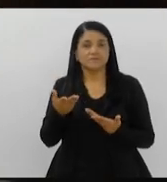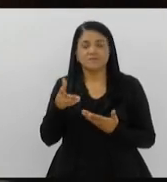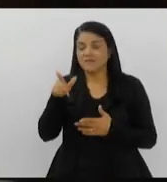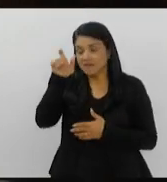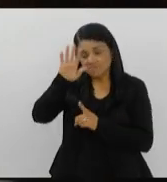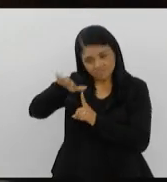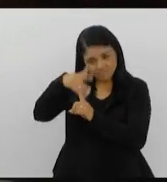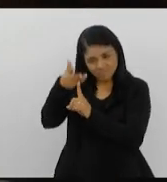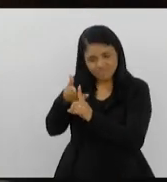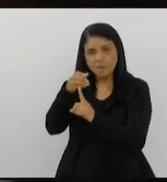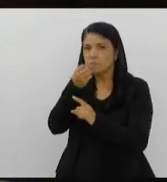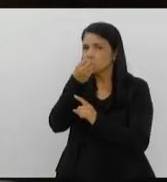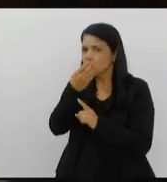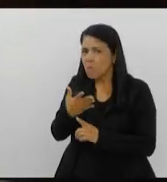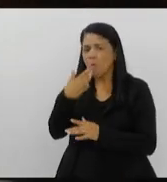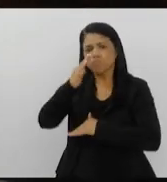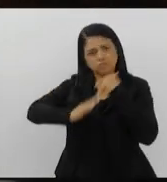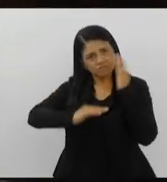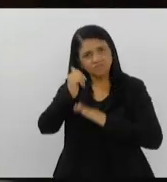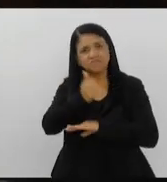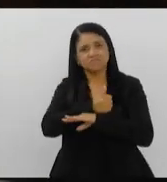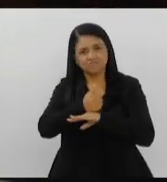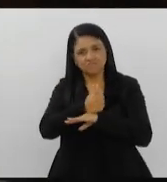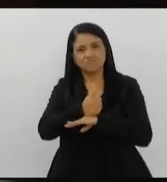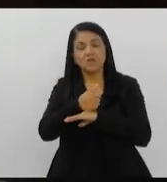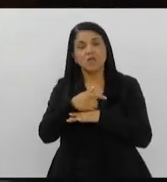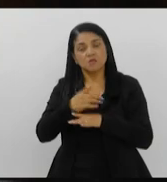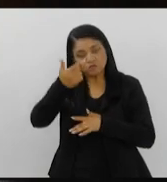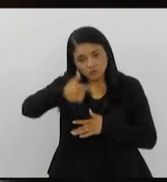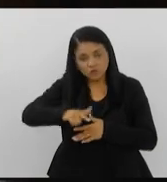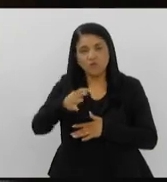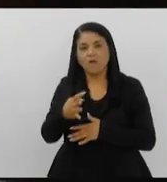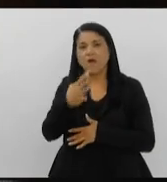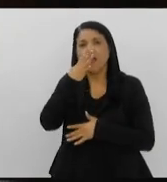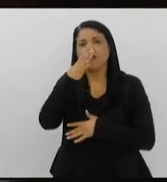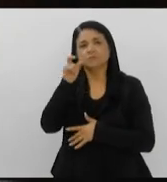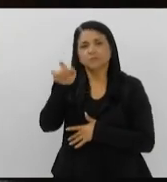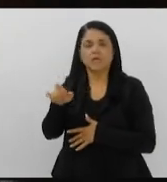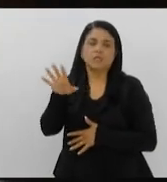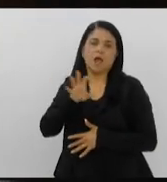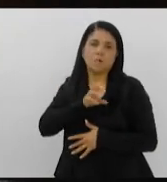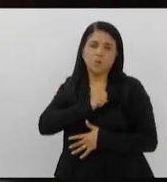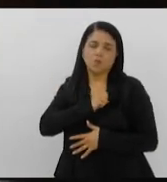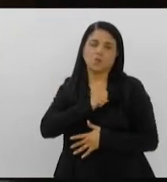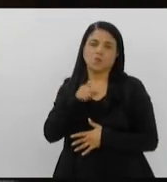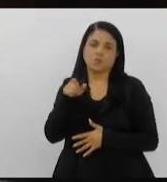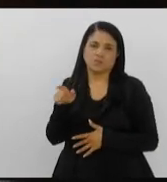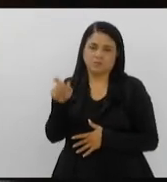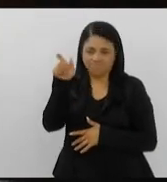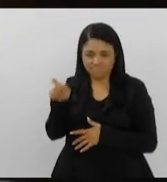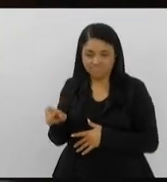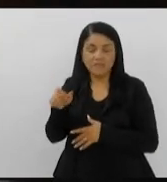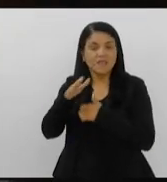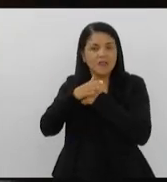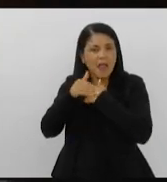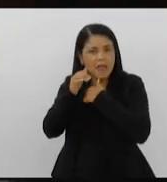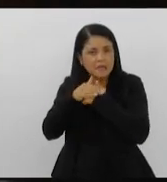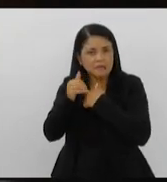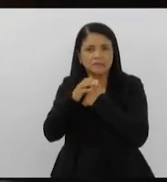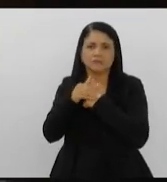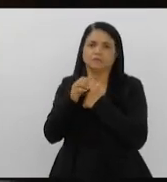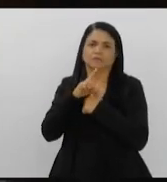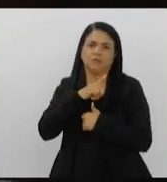é muito bom mas muito bom e repito da admiração veio esse amor essa paixão esse carinho que eu tenho por esse